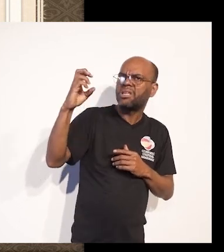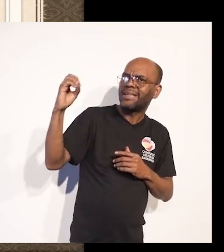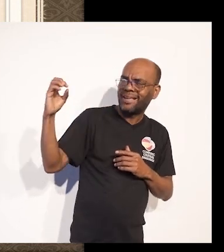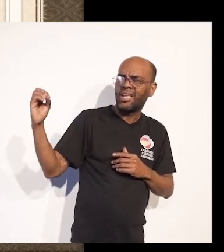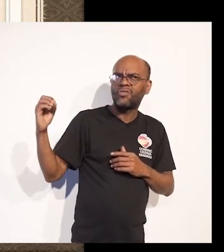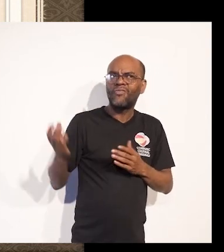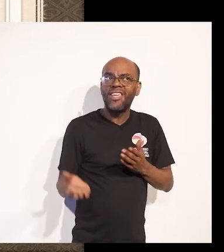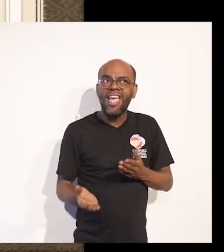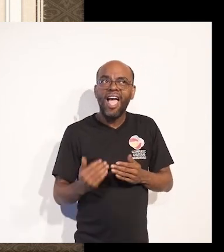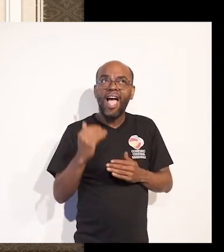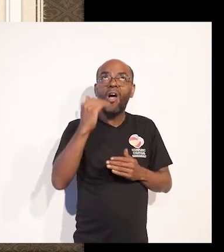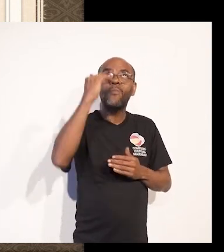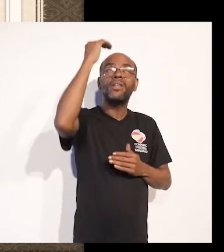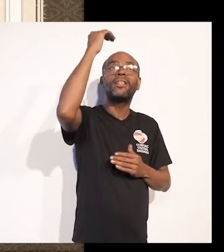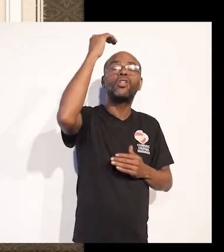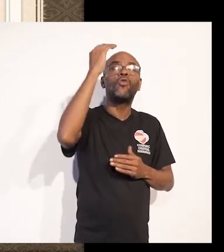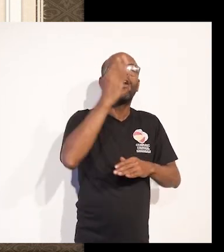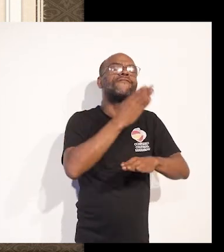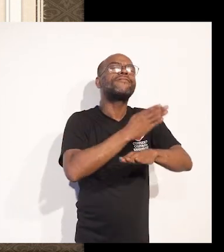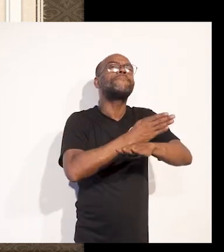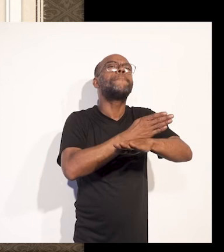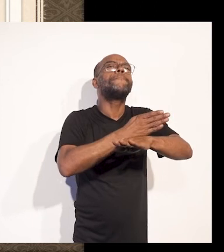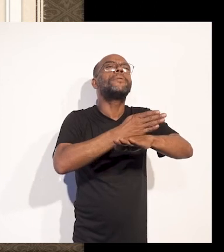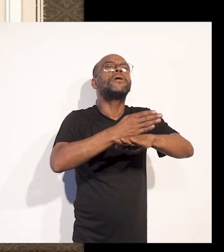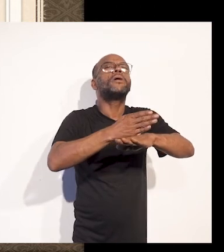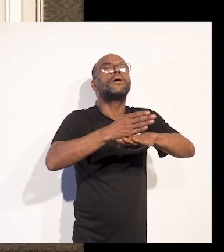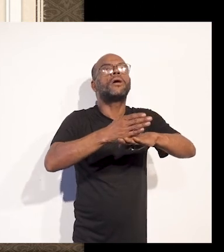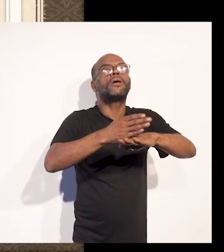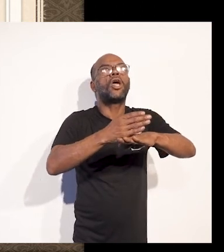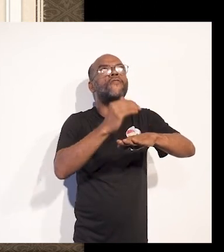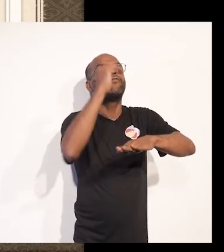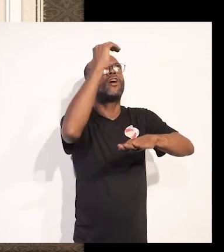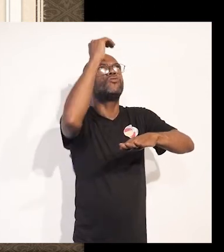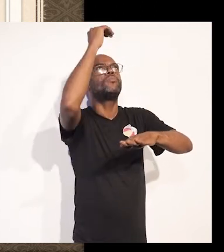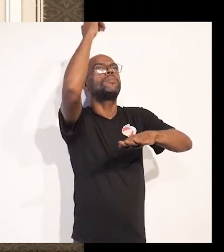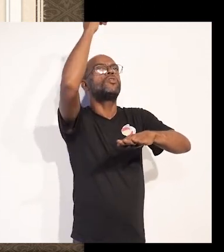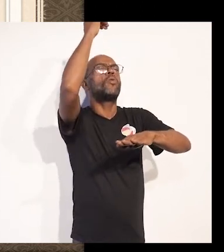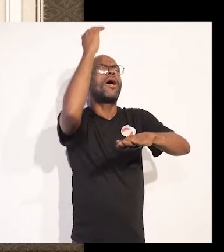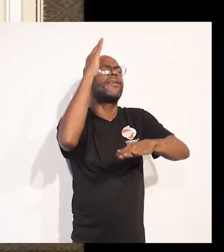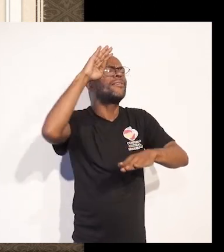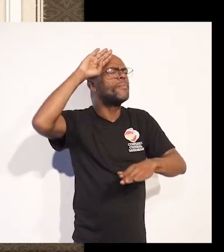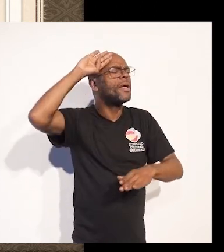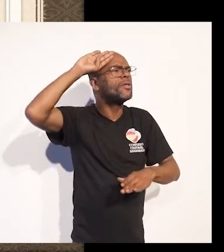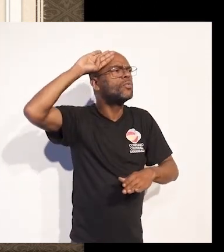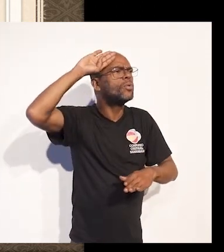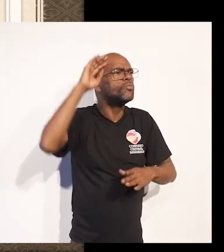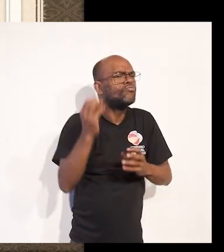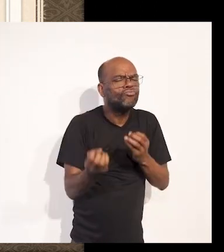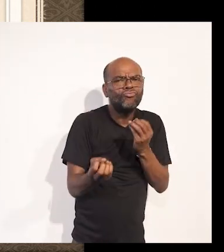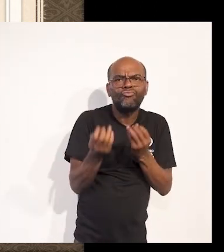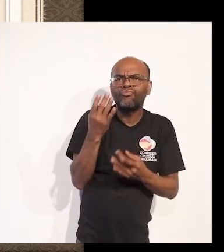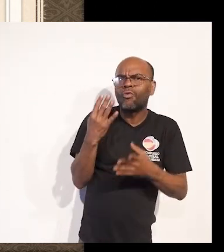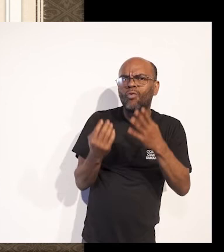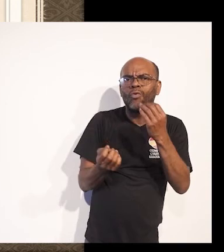temperatura, aquela chama fica branca. E ele vai subindo ainda mais a temperatura dessa chama, desse fogo.